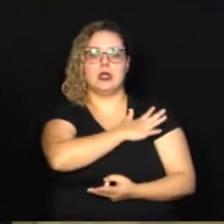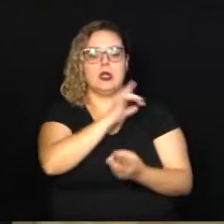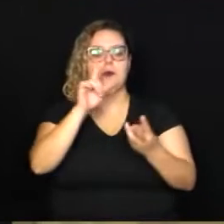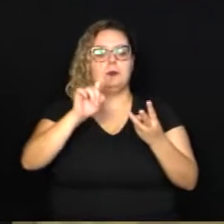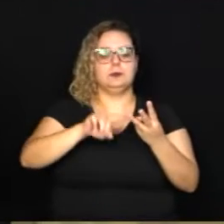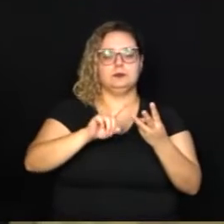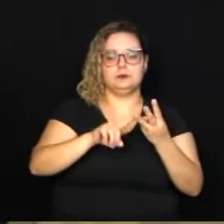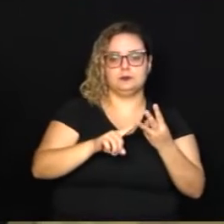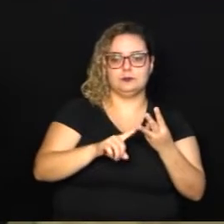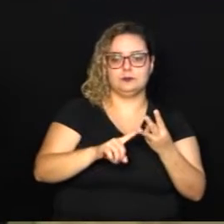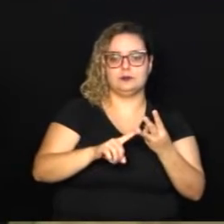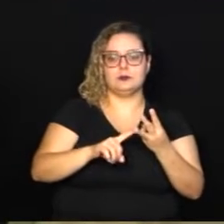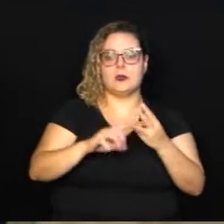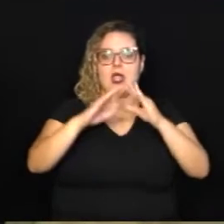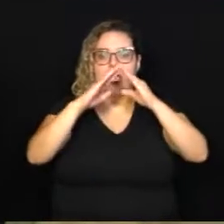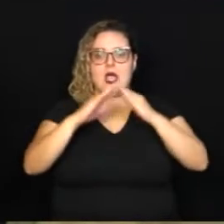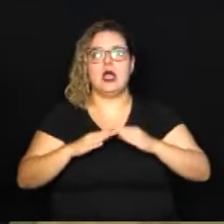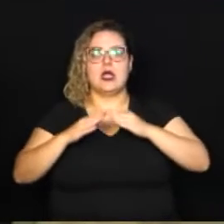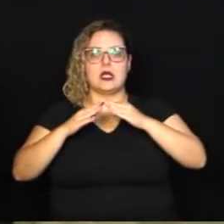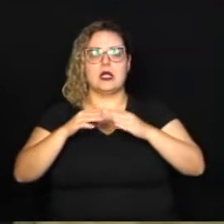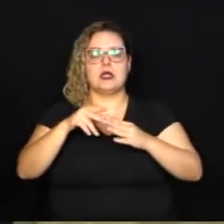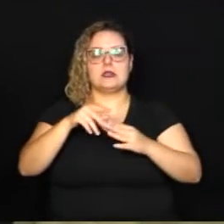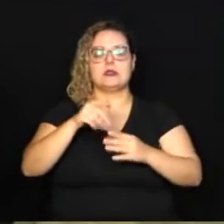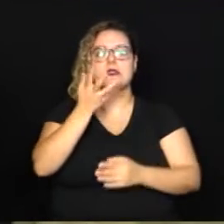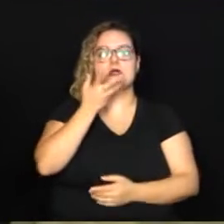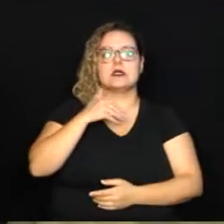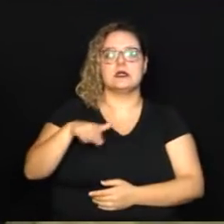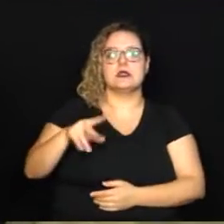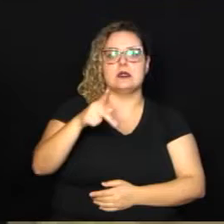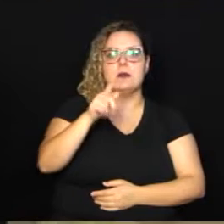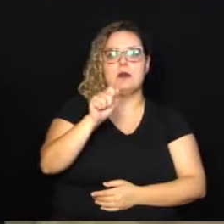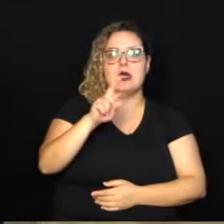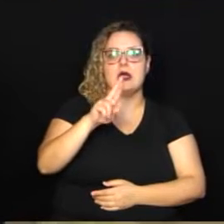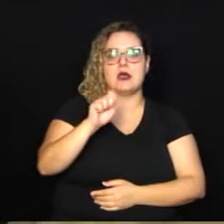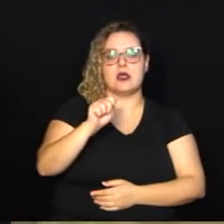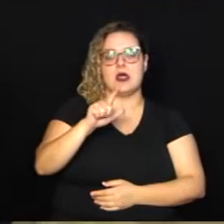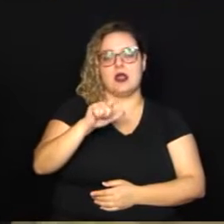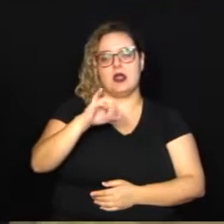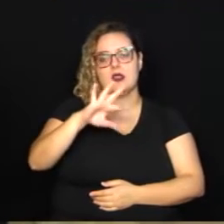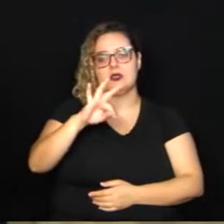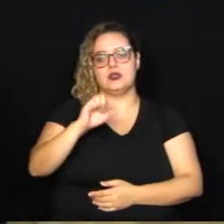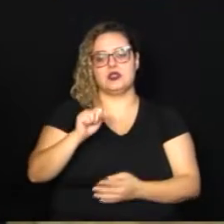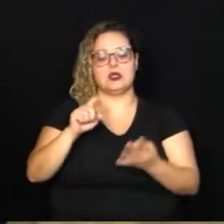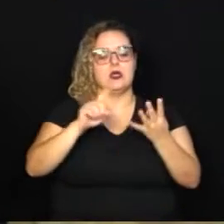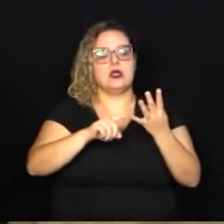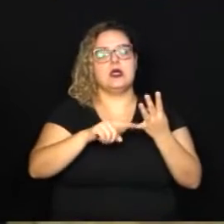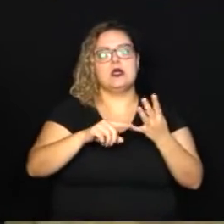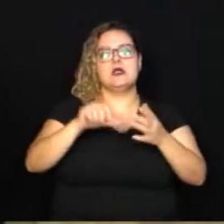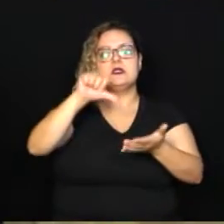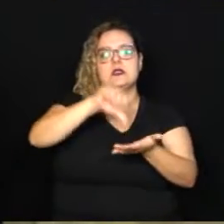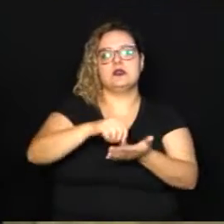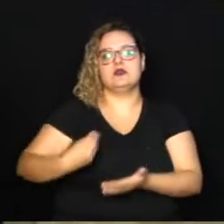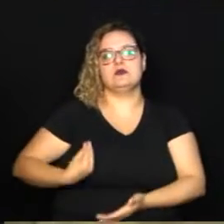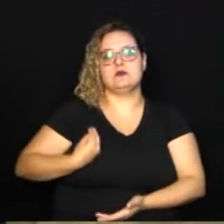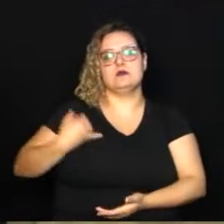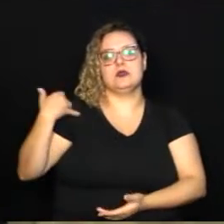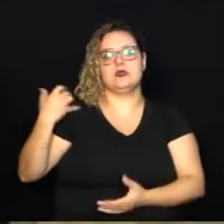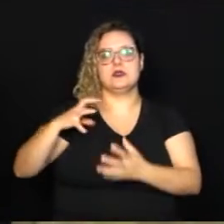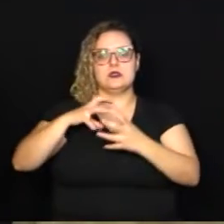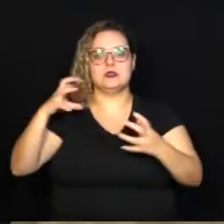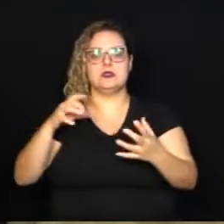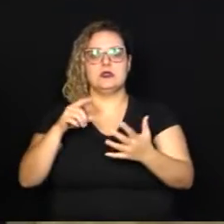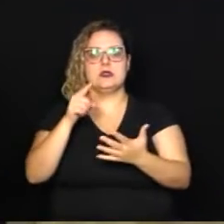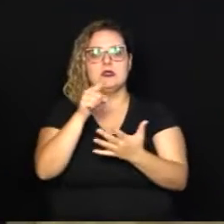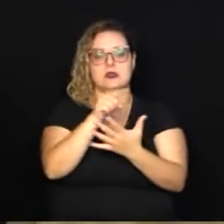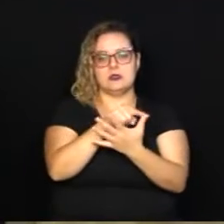Também a Casa da Criança Paralítica, que fica no Parque Itália, o Centro de Vivência do Idoso, que fica no Taquaral, e